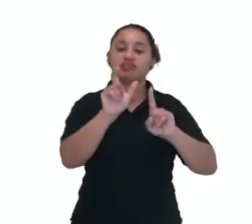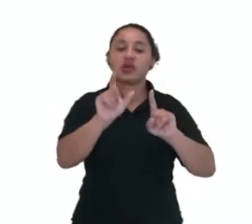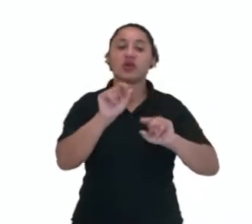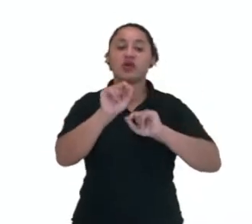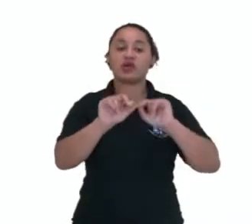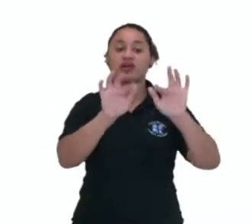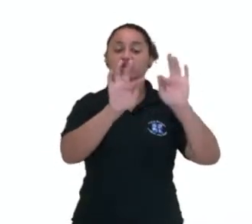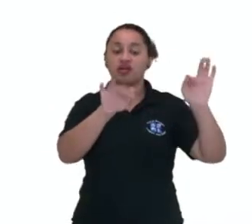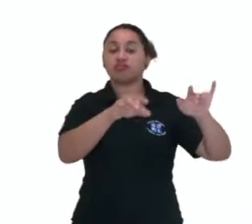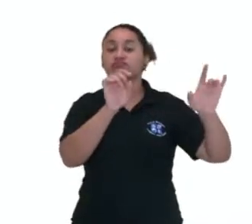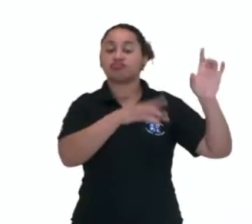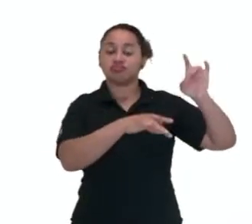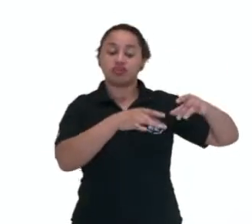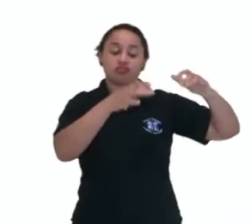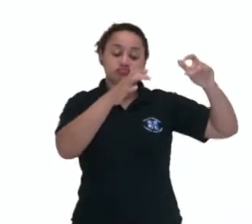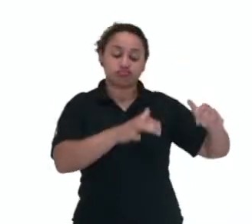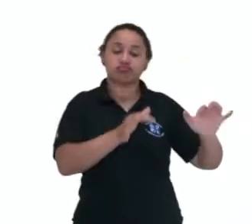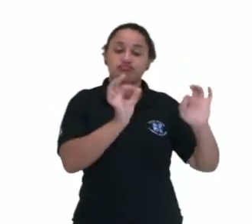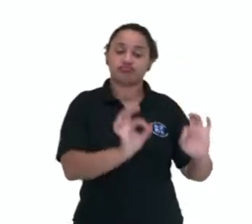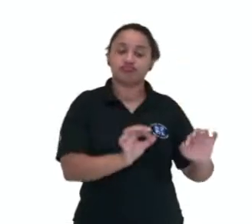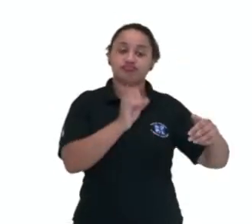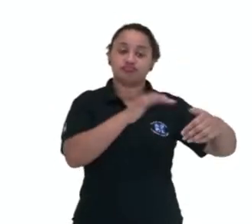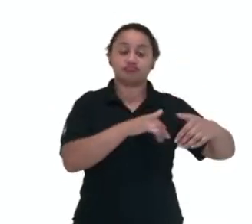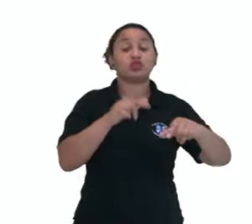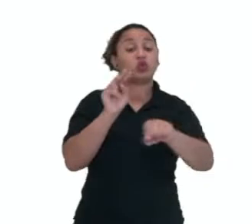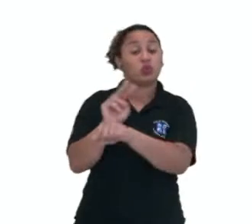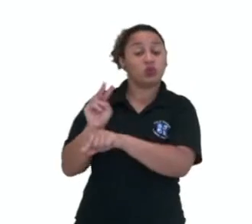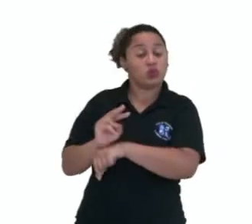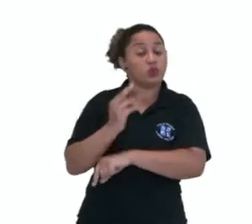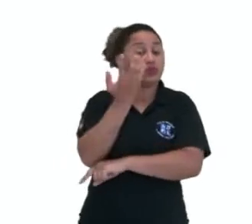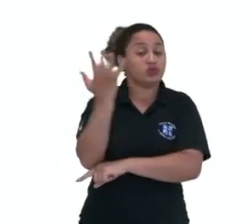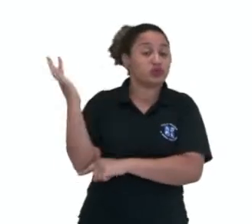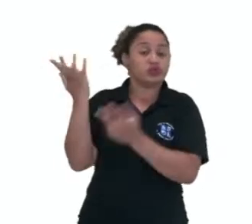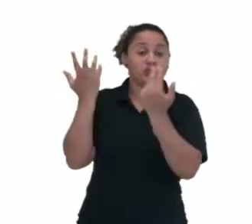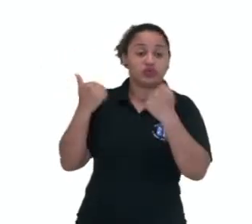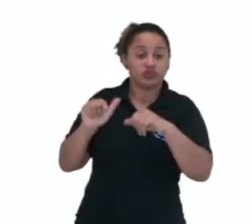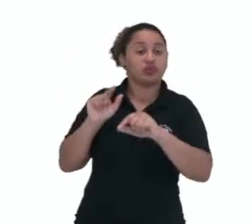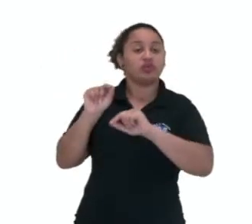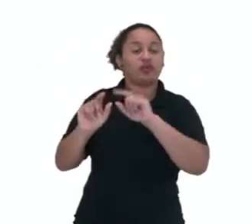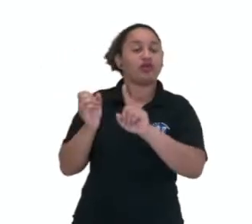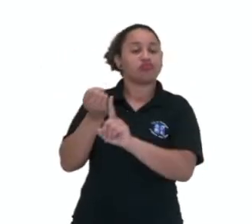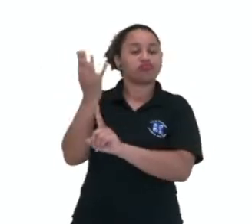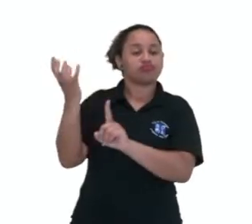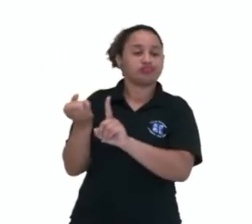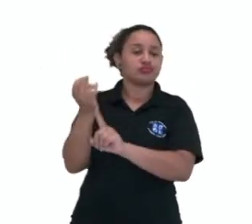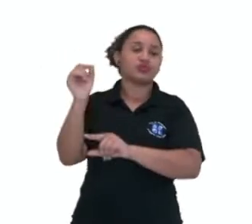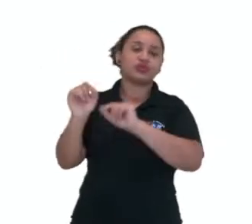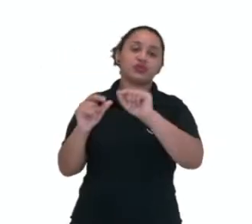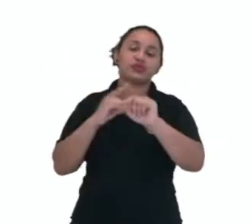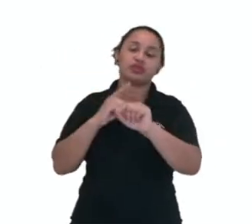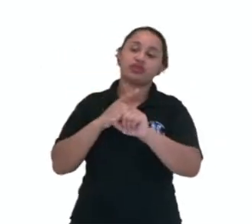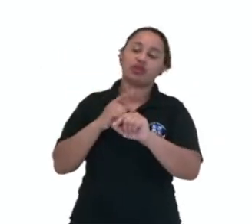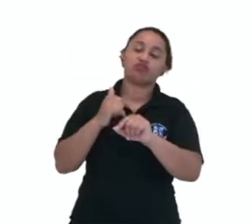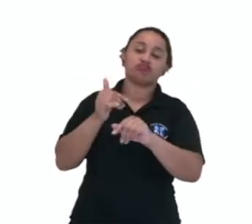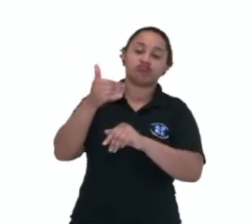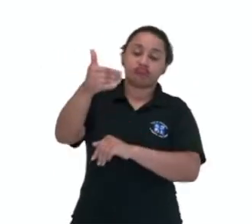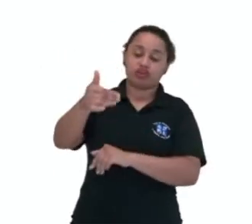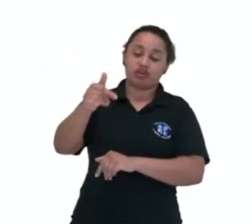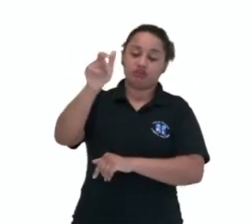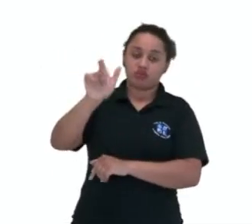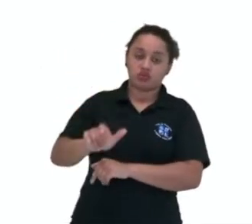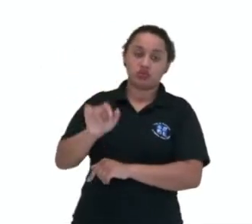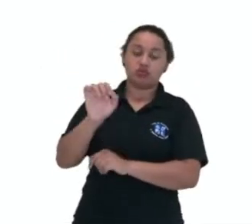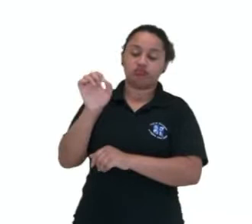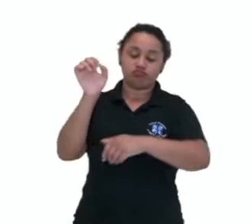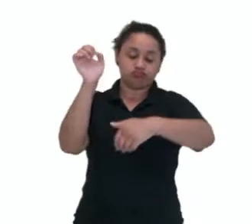frases: jogue lixo no lixo, preserve a natureza. E como elementos da linguagem não verbal, nós temos no primeiro plano a